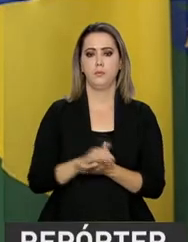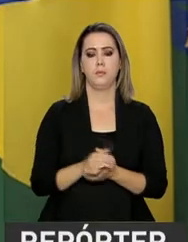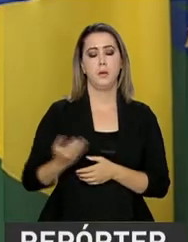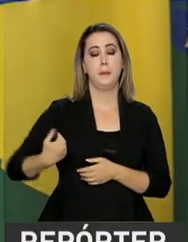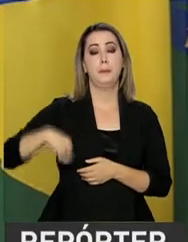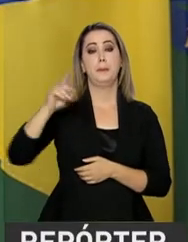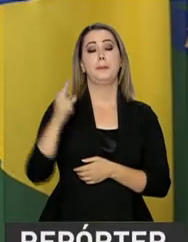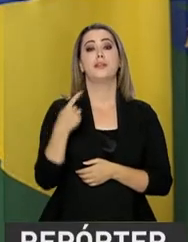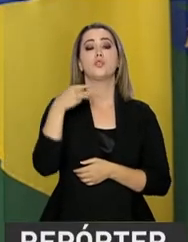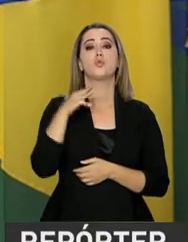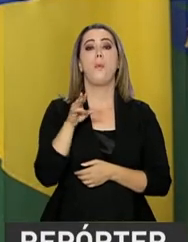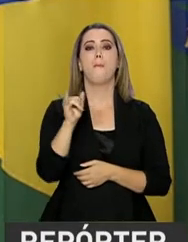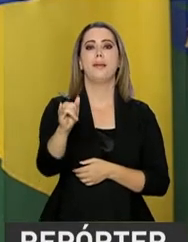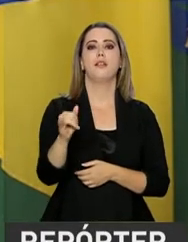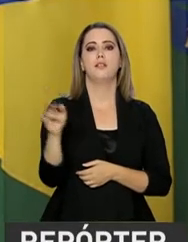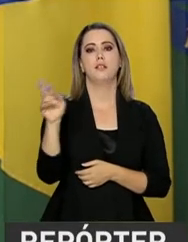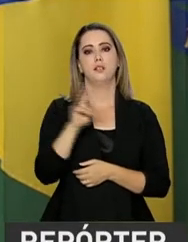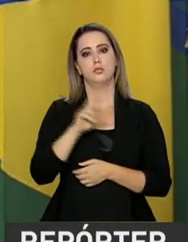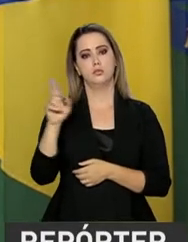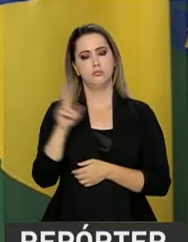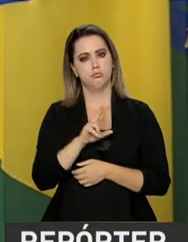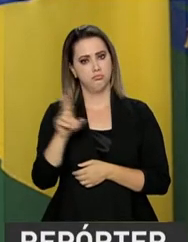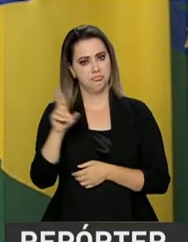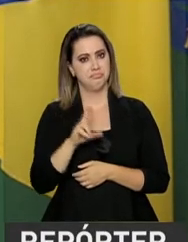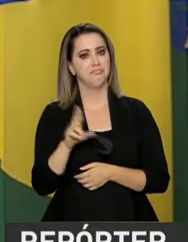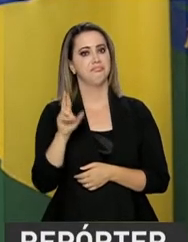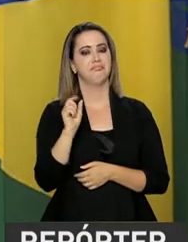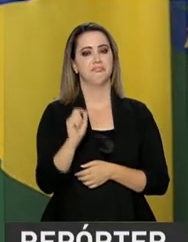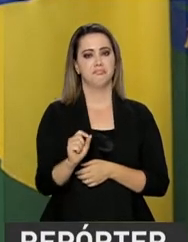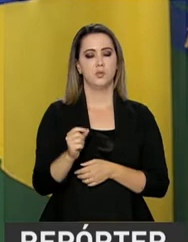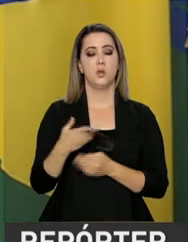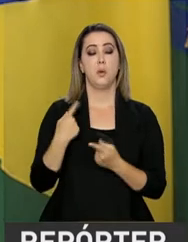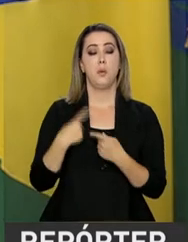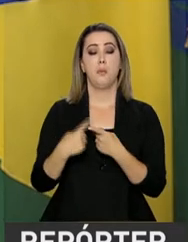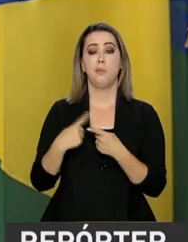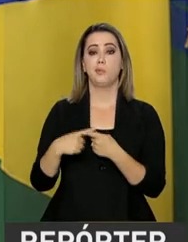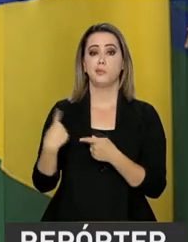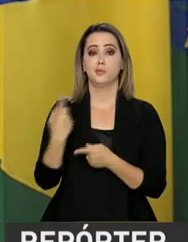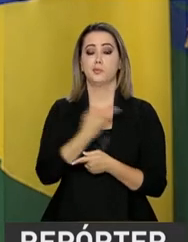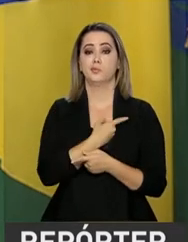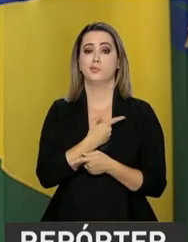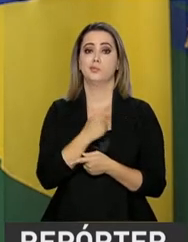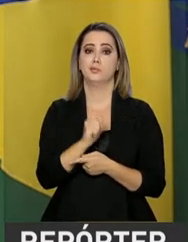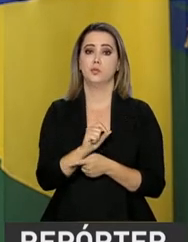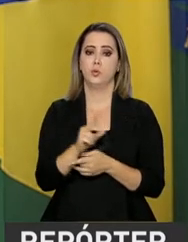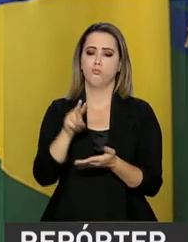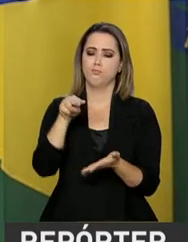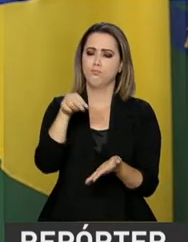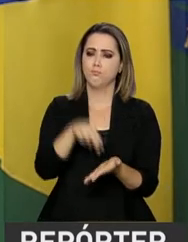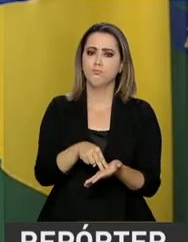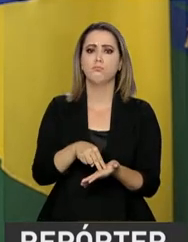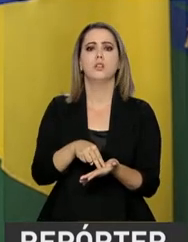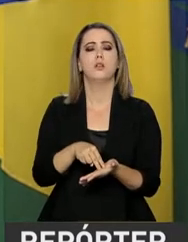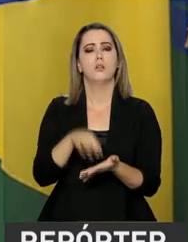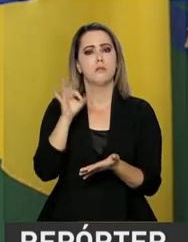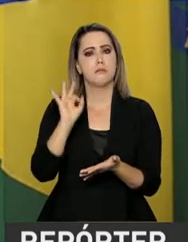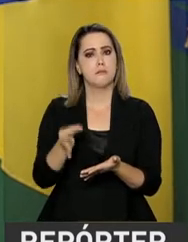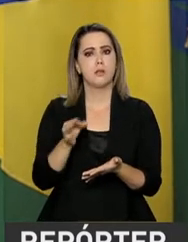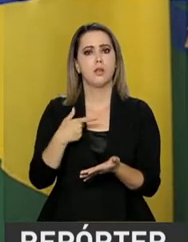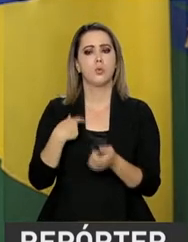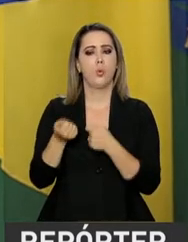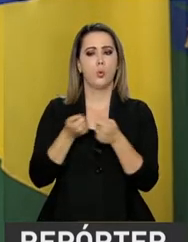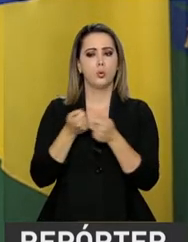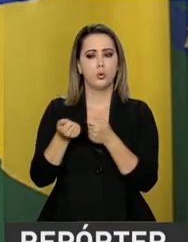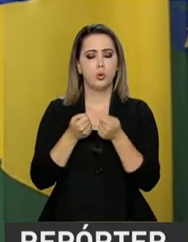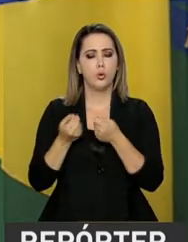e 700 milhões de reais graças ao nosso compromisso com o equilíbrio